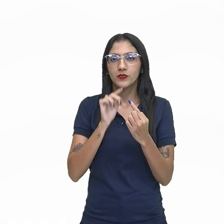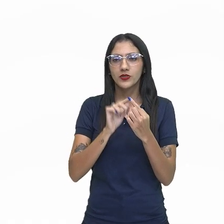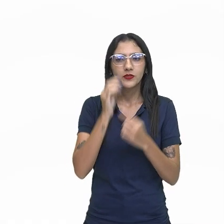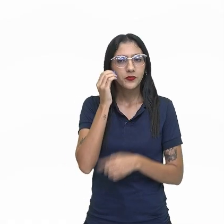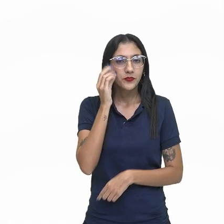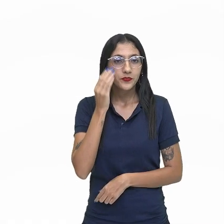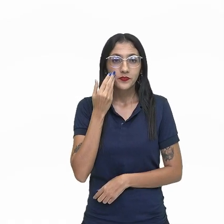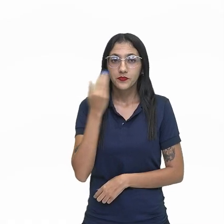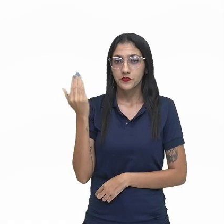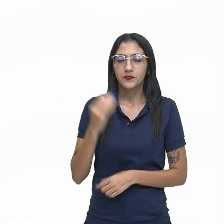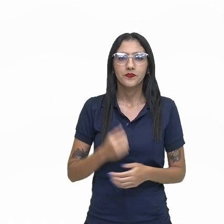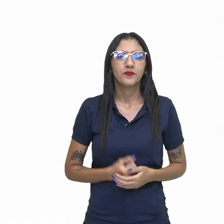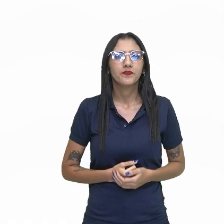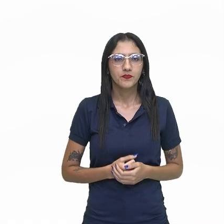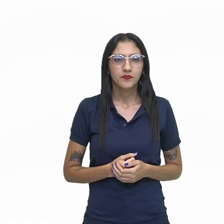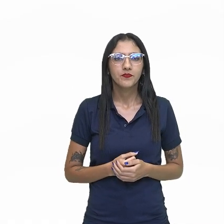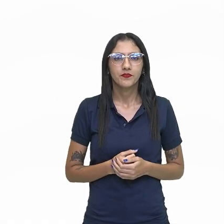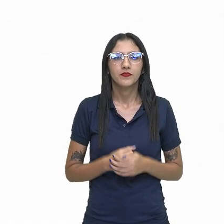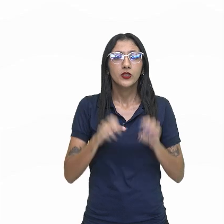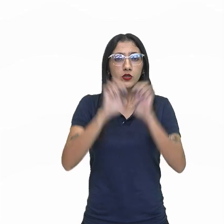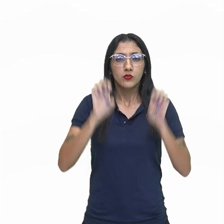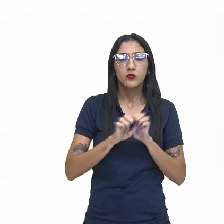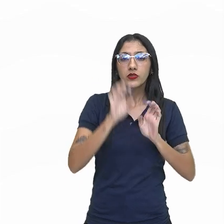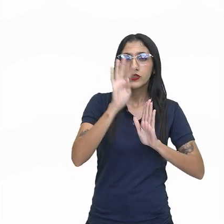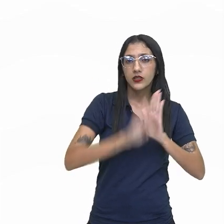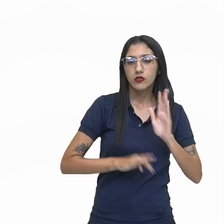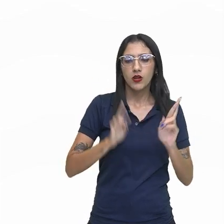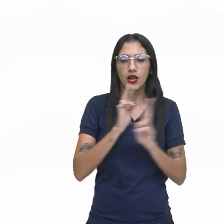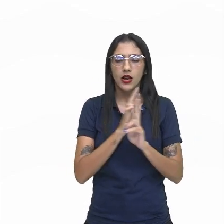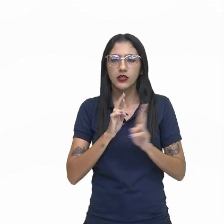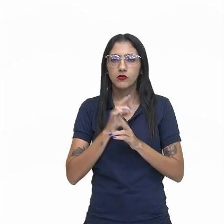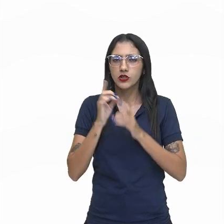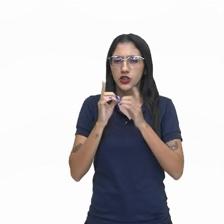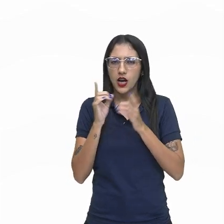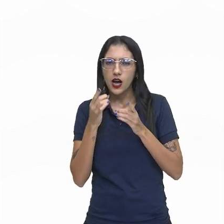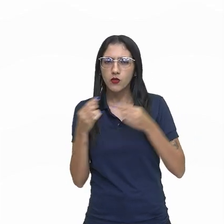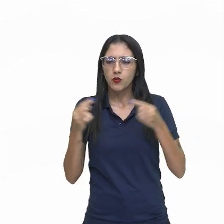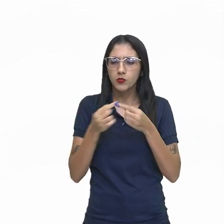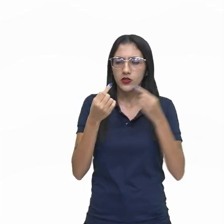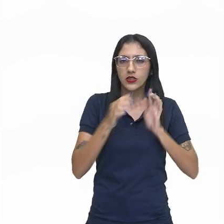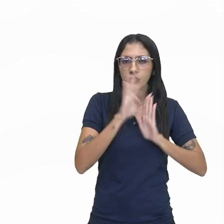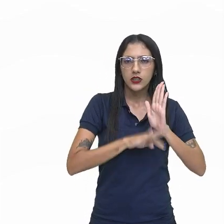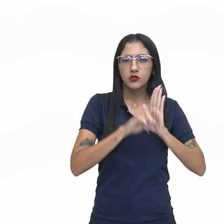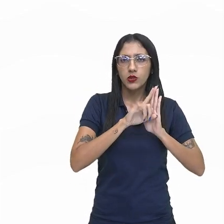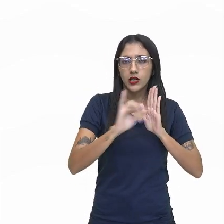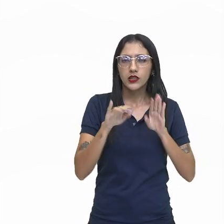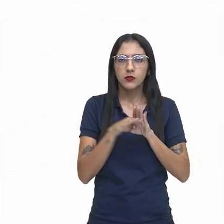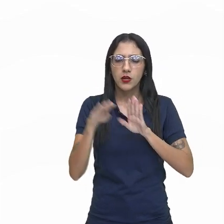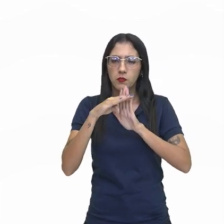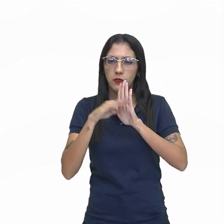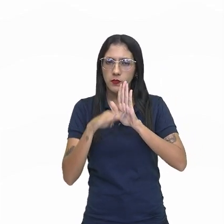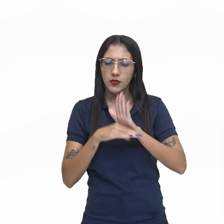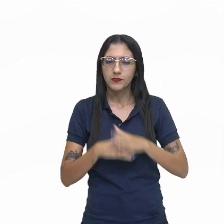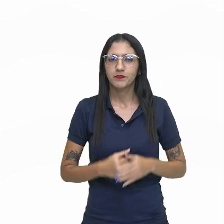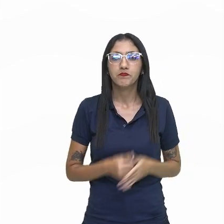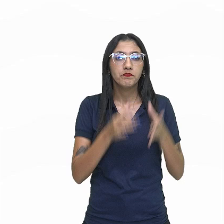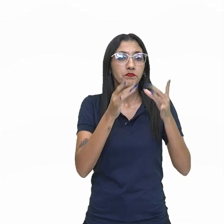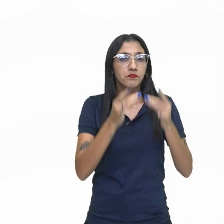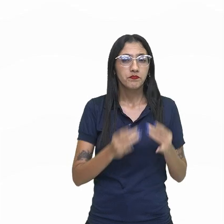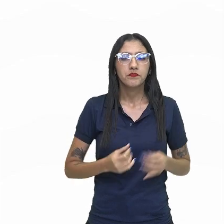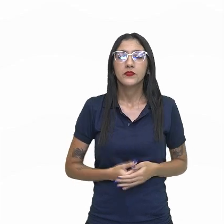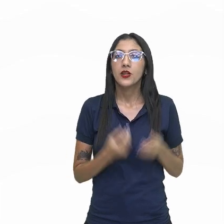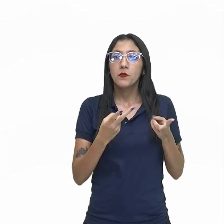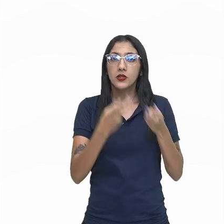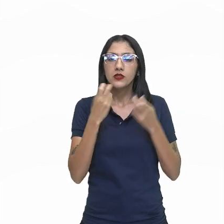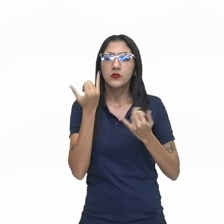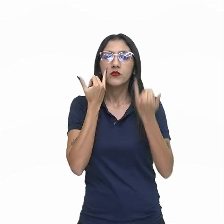conhecimento: estrutura de textos, relação e diálogos entre textos legais e normativos e o detalhamento, percepção